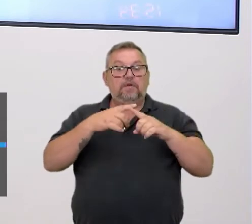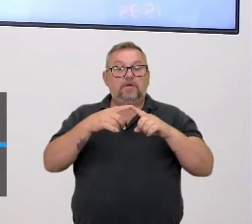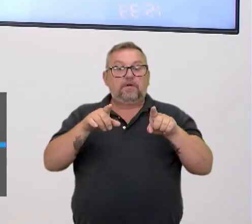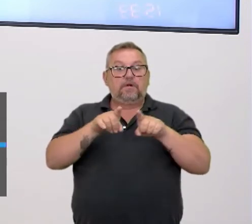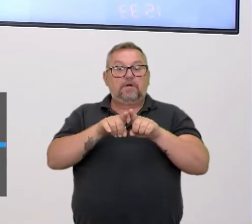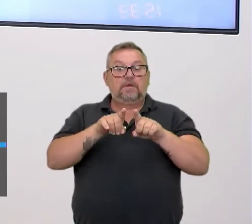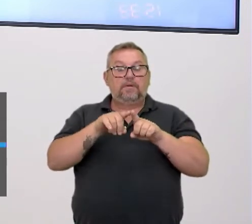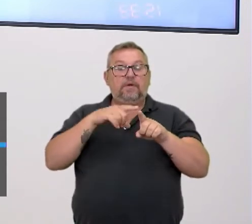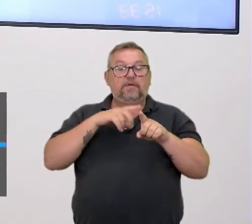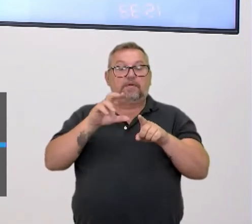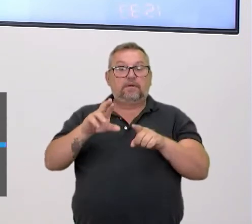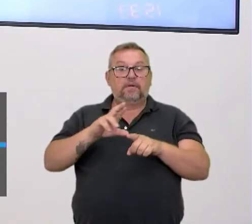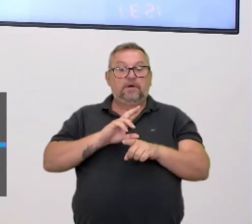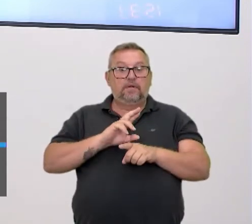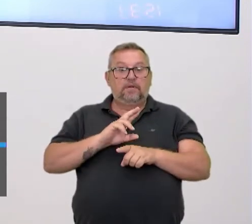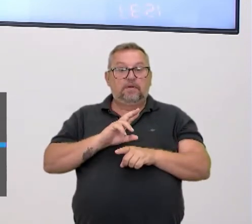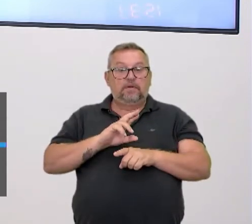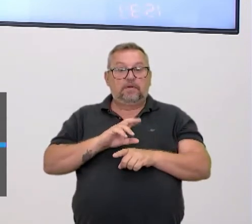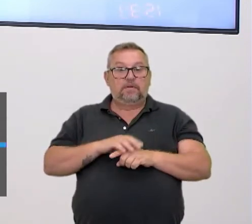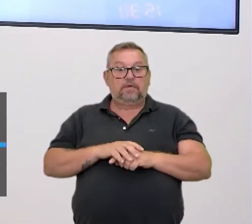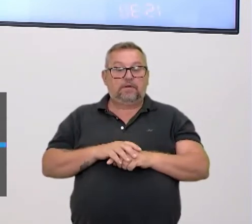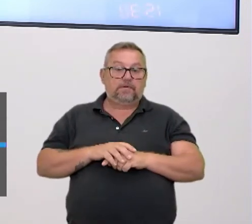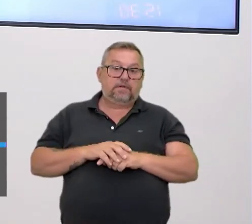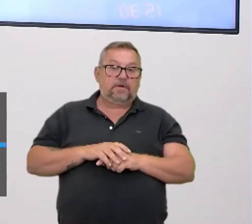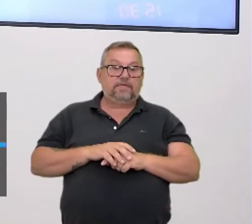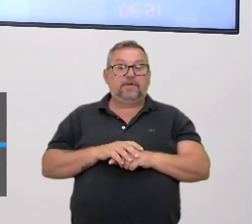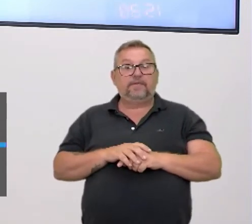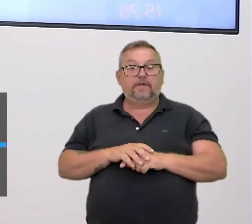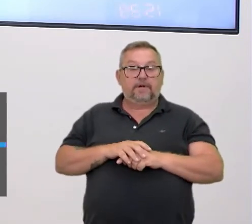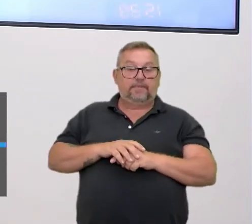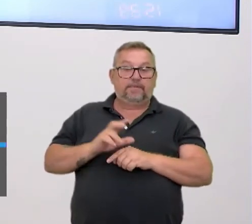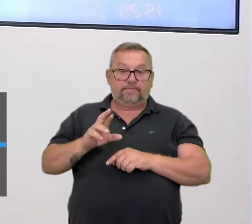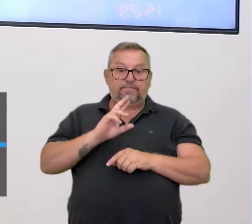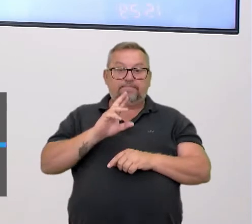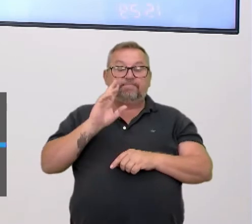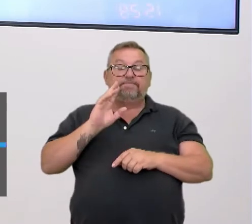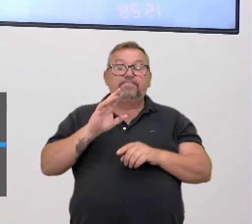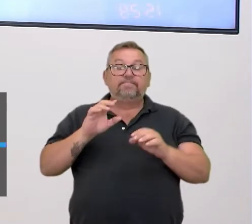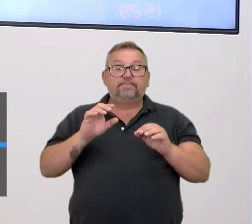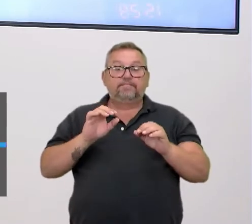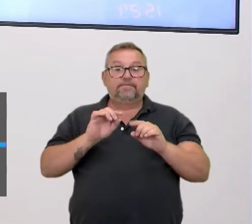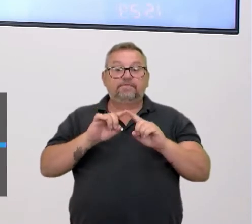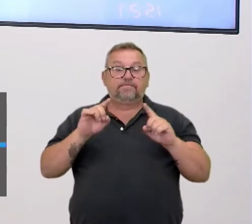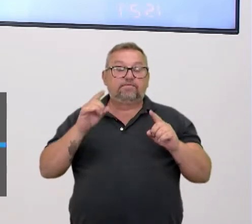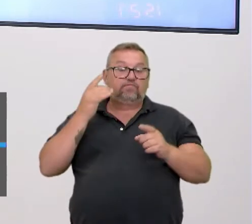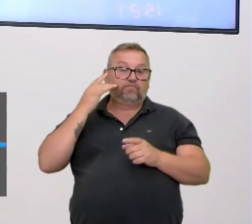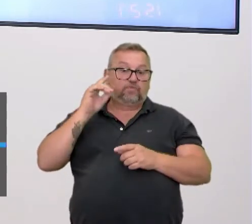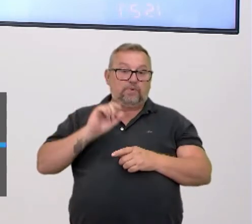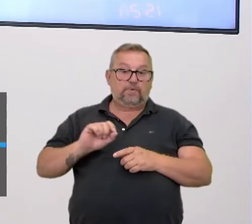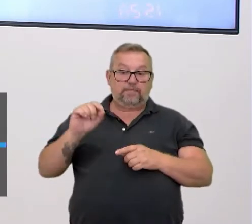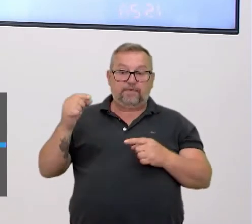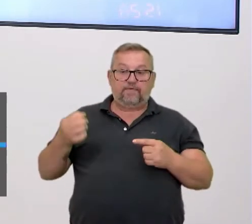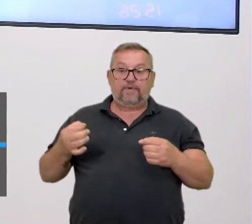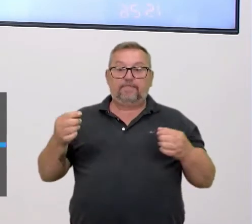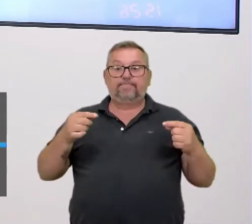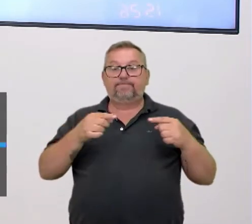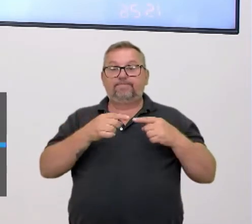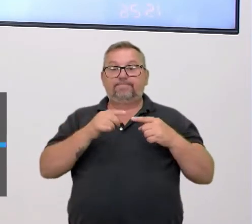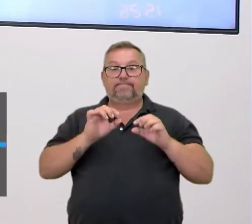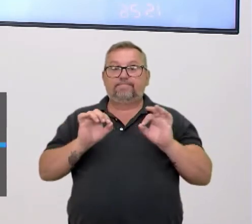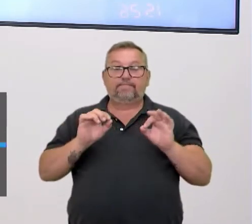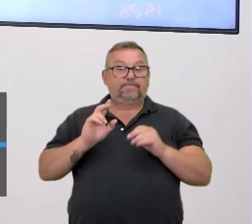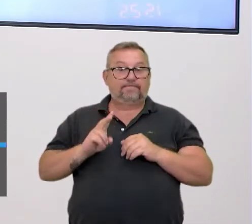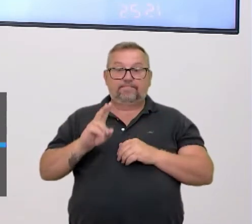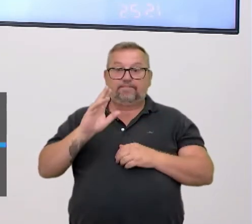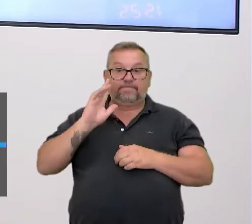resultado final, lógico, e a gente espera que seja o correto, né, que seja aquele ideal, que nem sempre